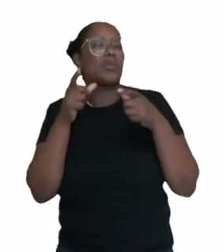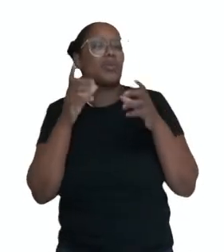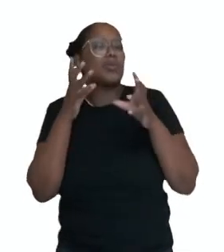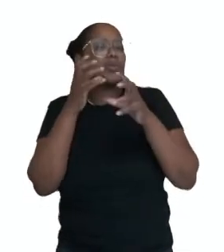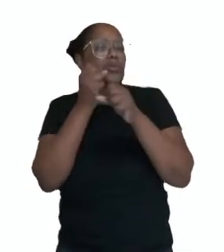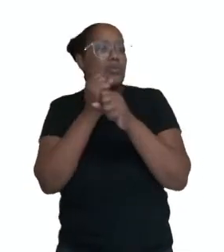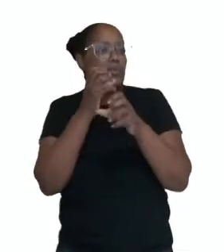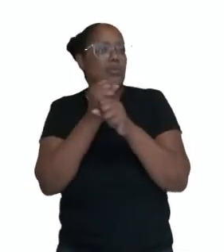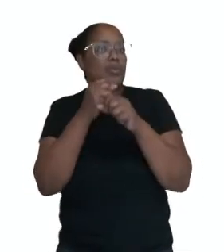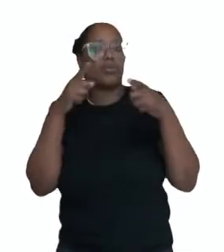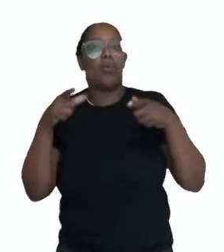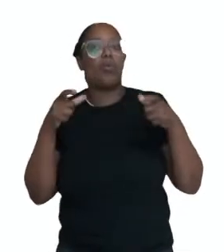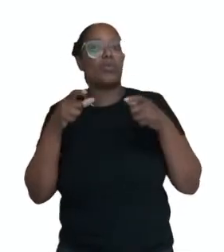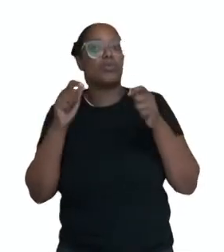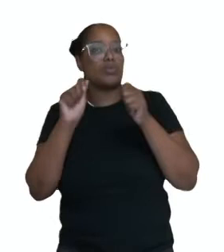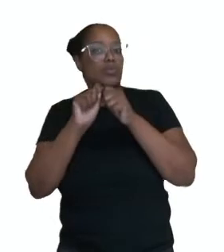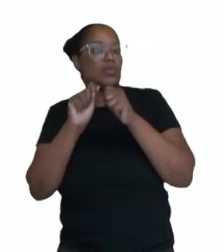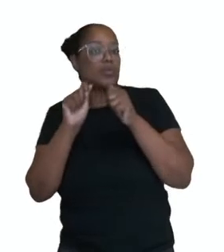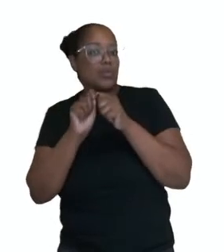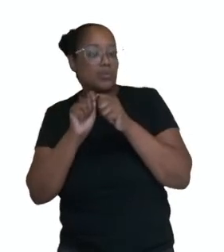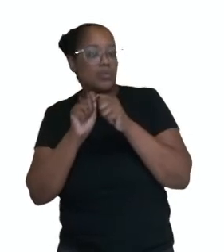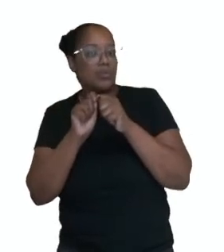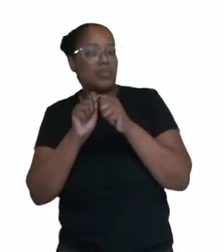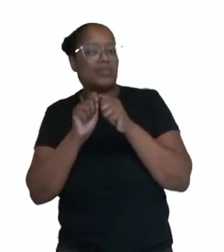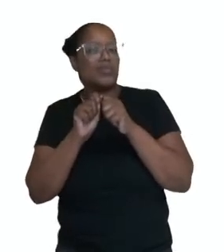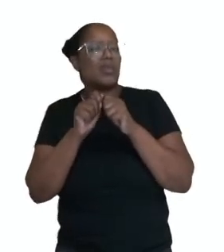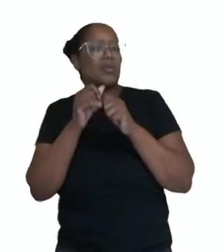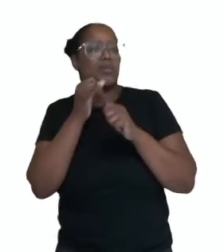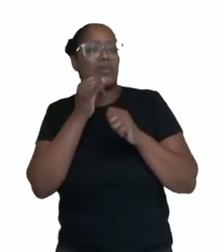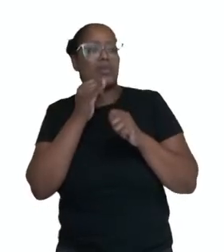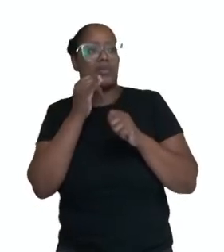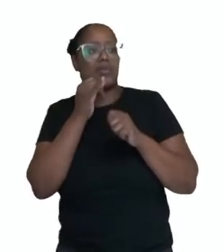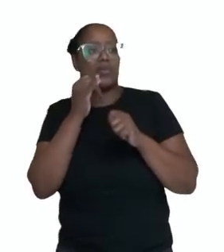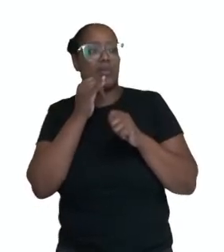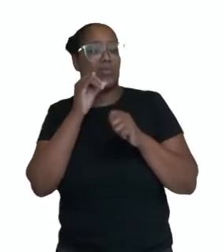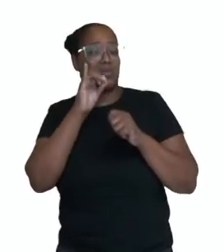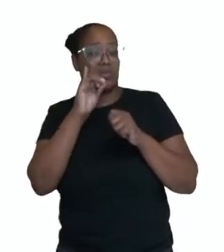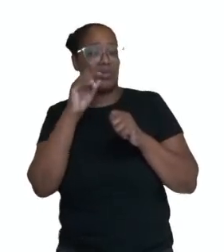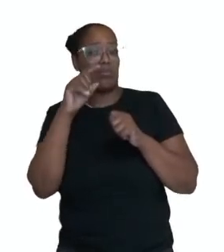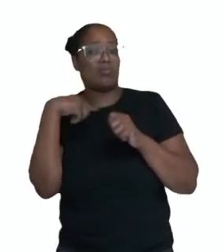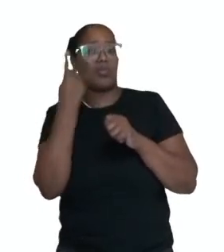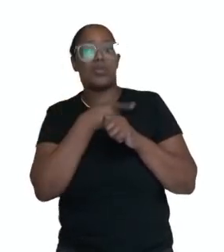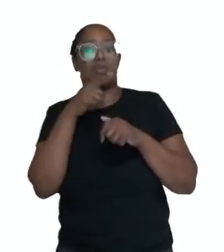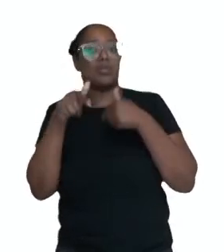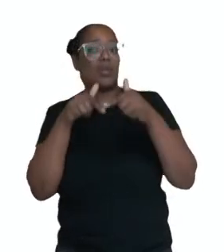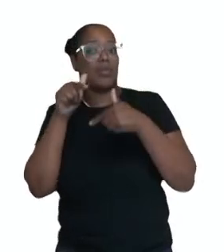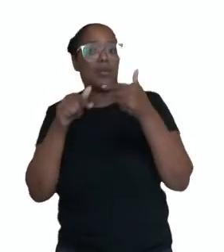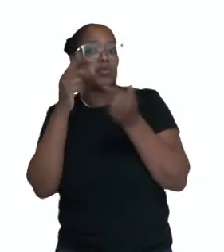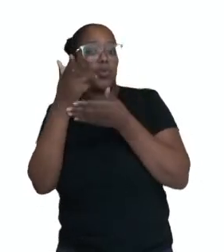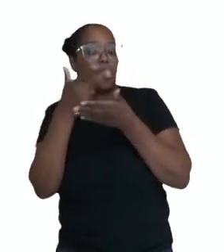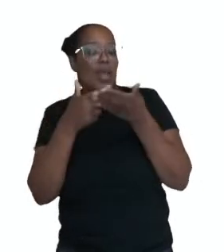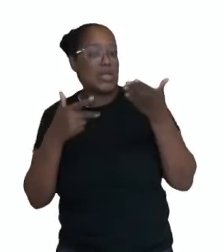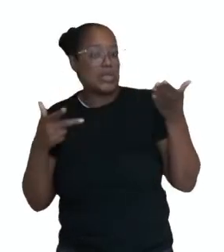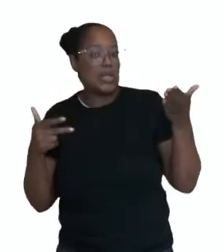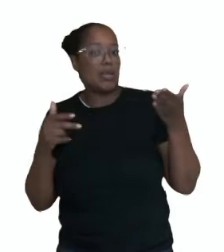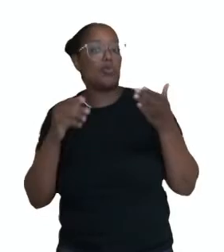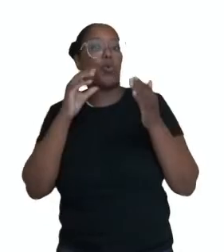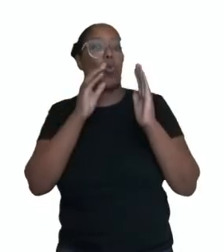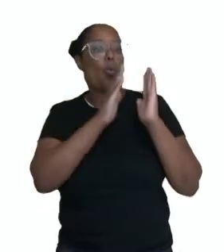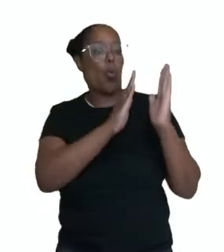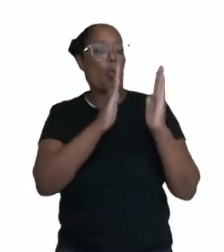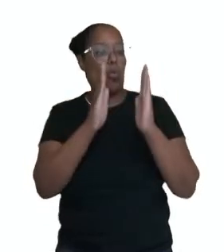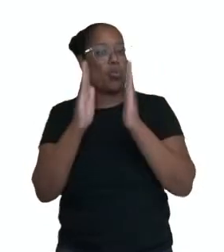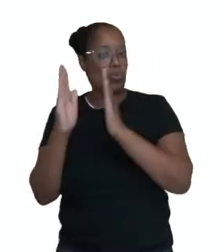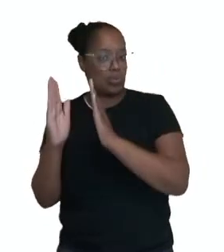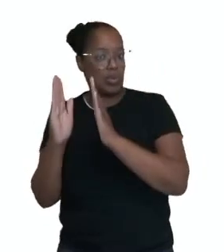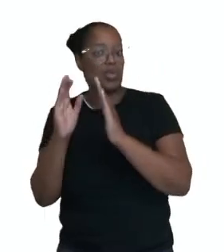dessas áreas de secção transversal? Por exemplo, quando a gente trabalha com gráficos de colunas, né, ou